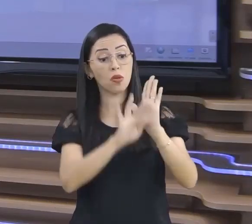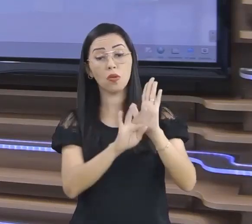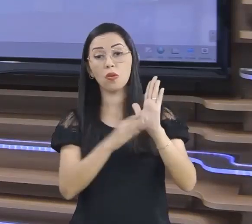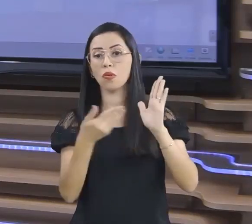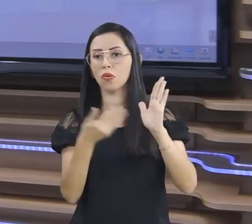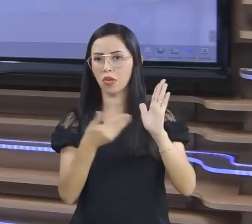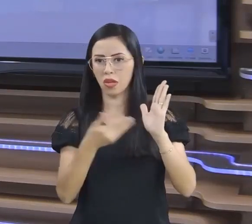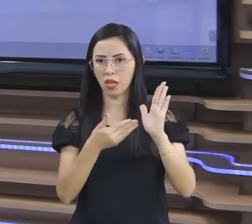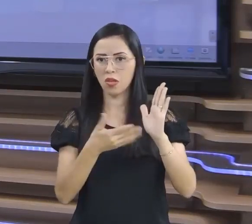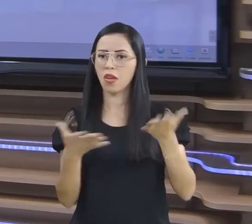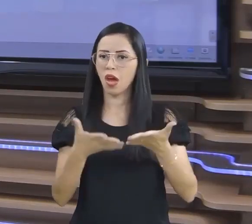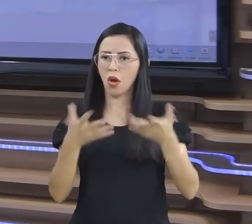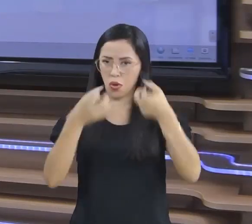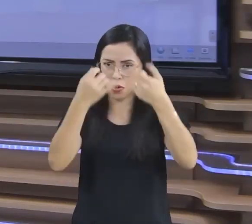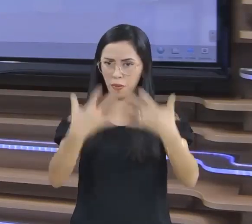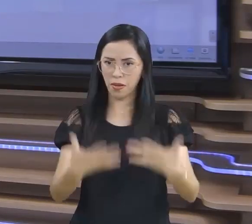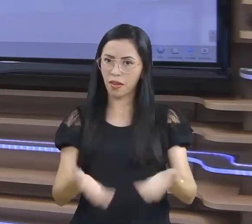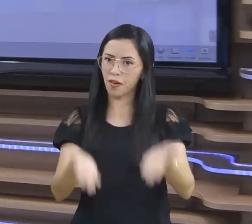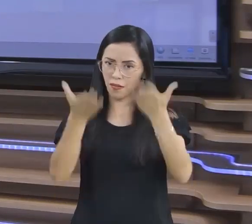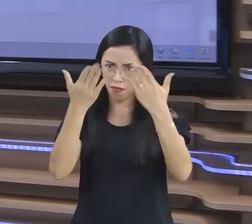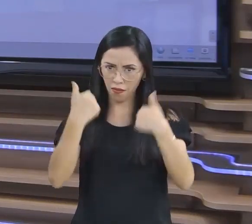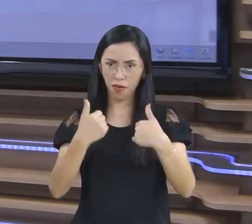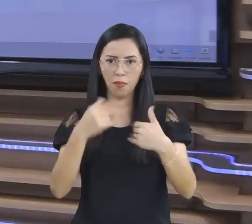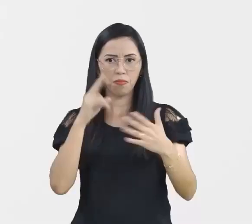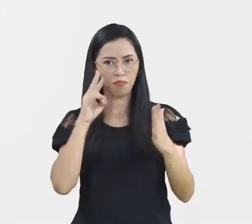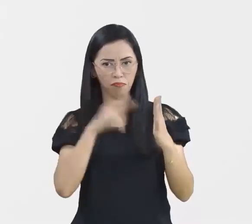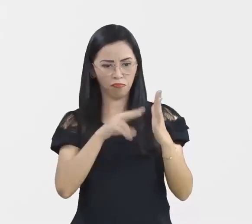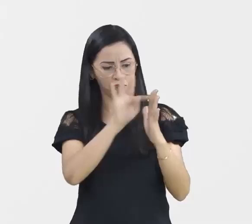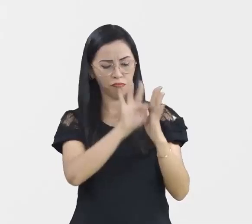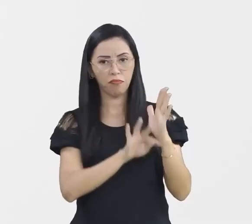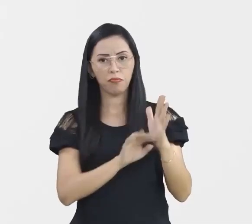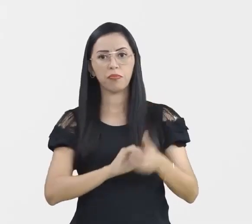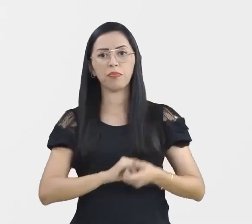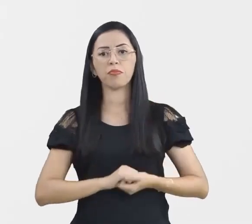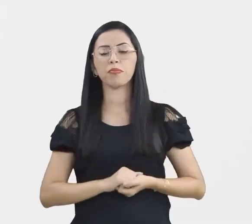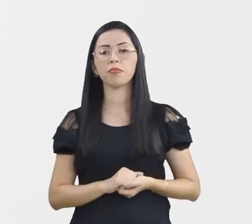leu agora, é um texto narrativo. Vamos lá para ele agora?